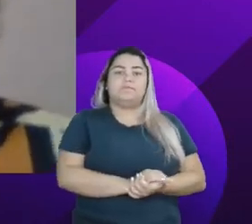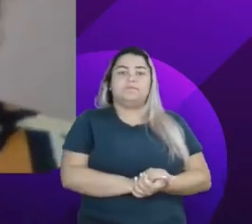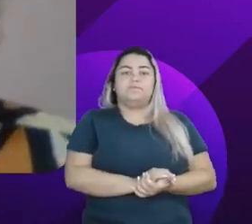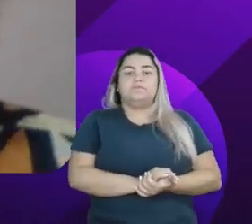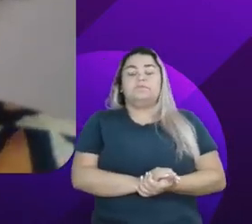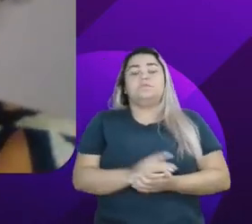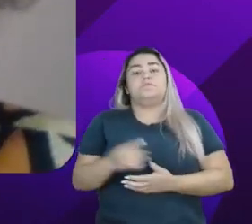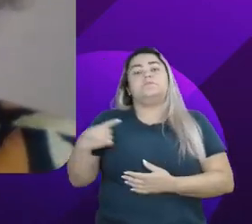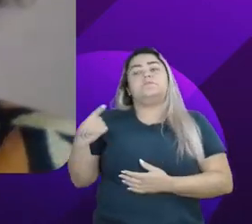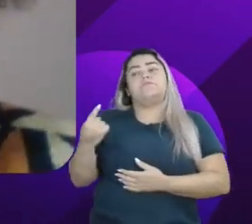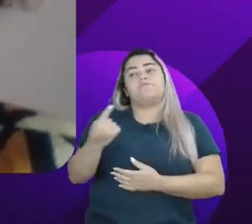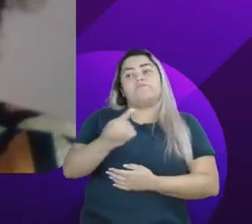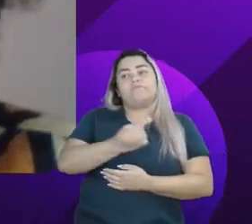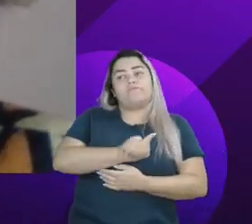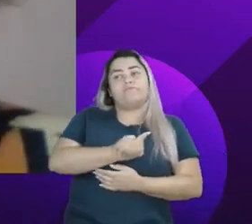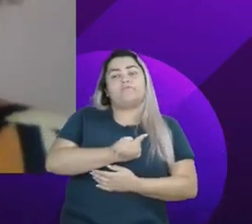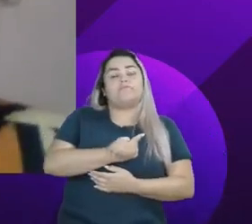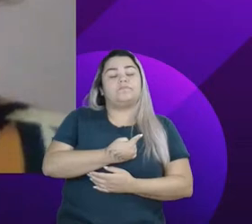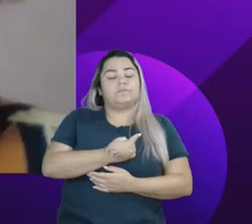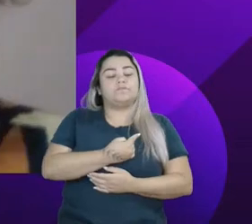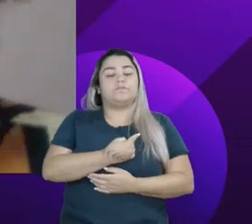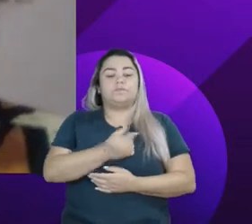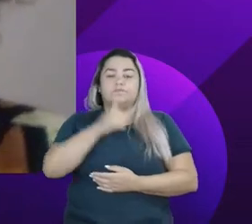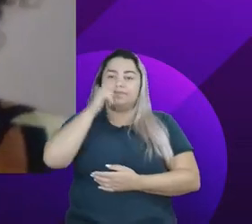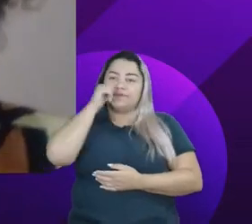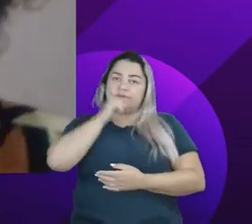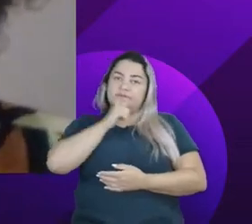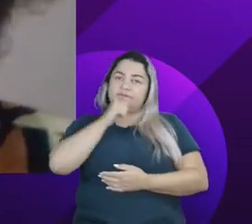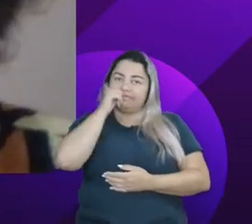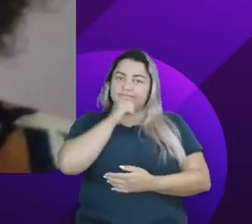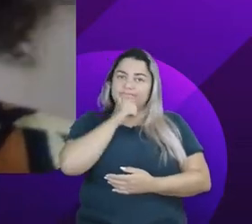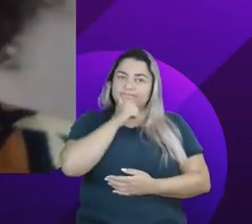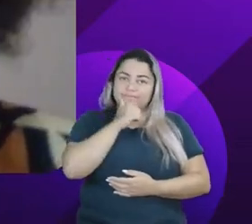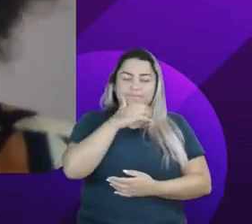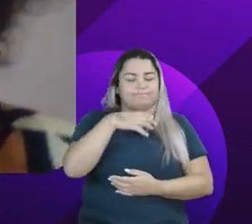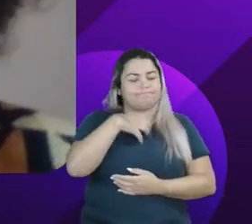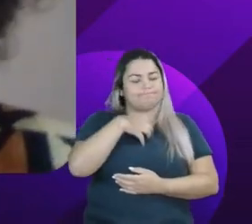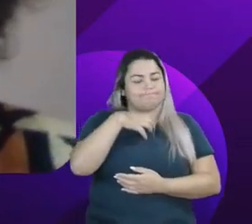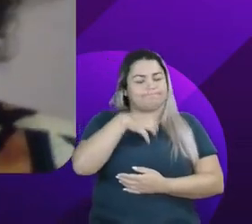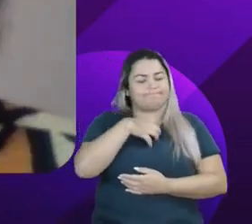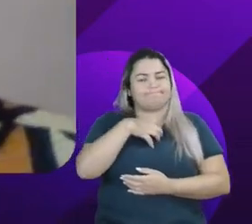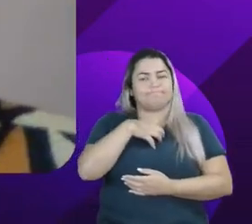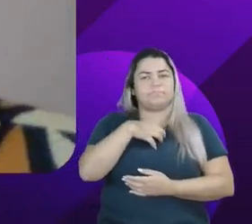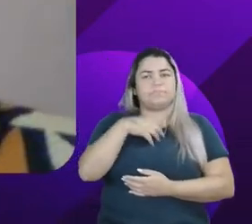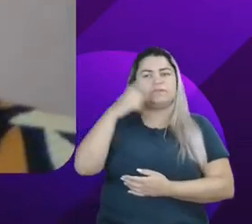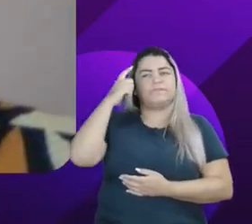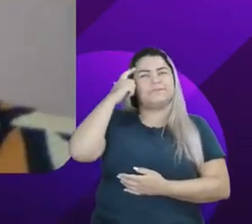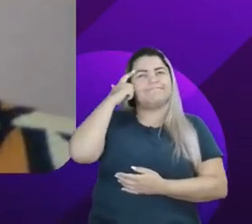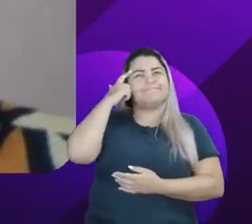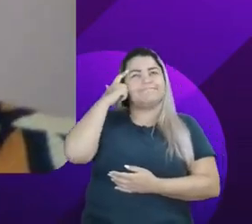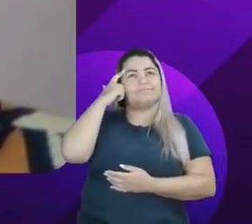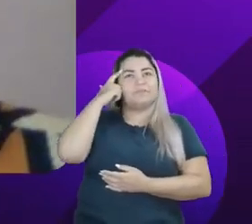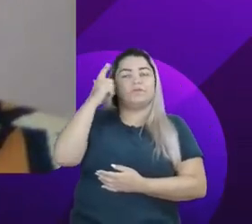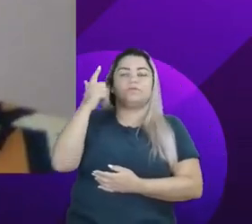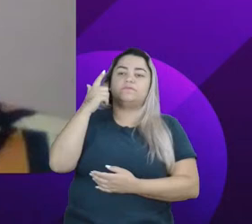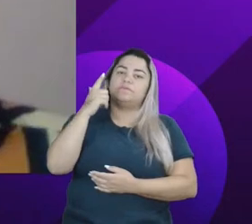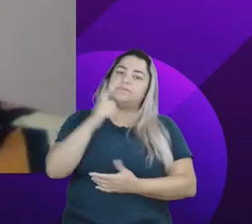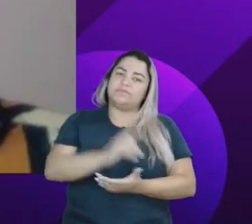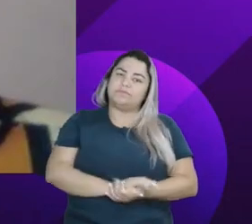na nossa vida enquanto mulheres, é algo que me fez esses dias pensar. E eu fiquei